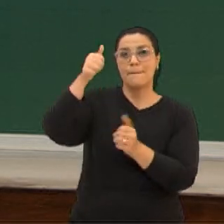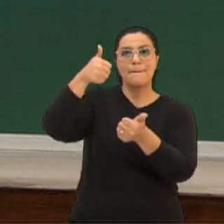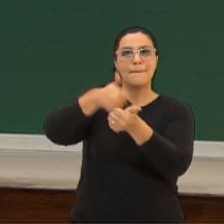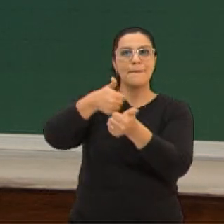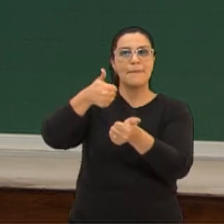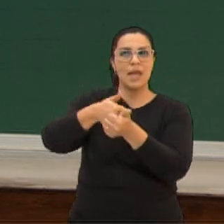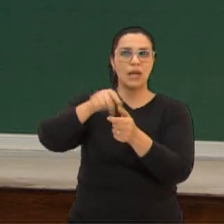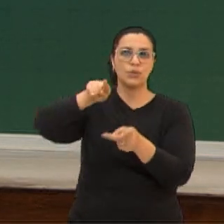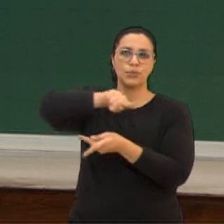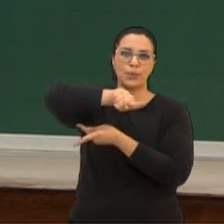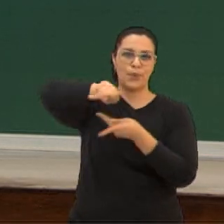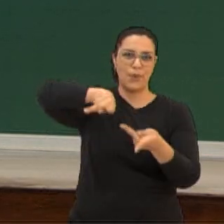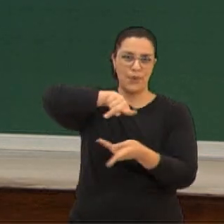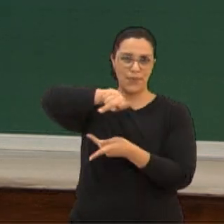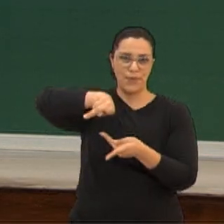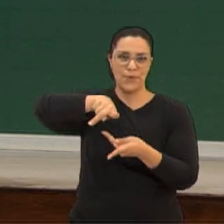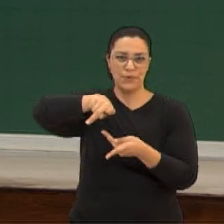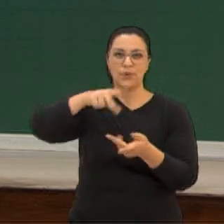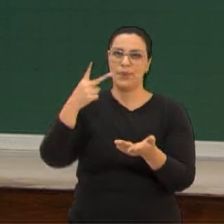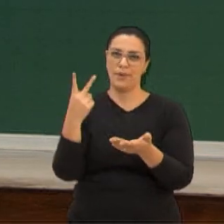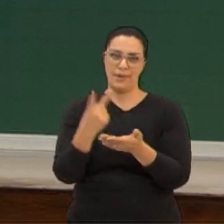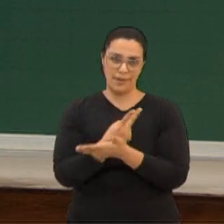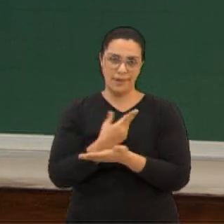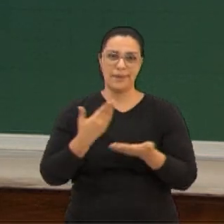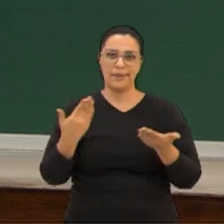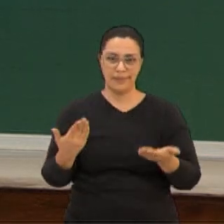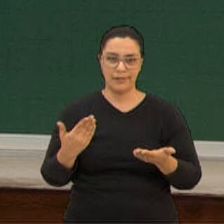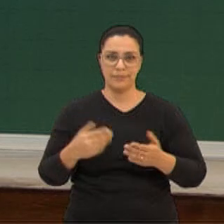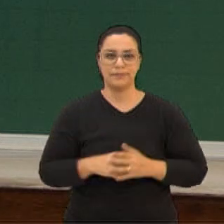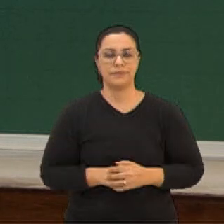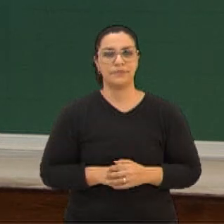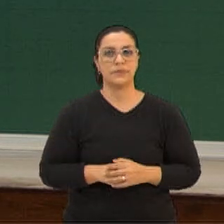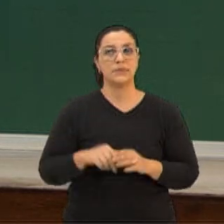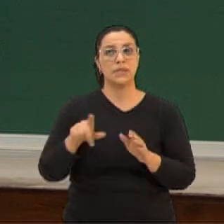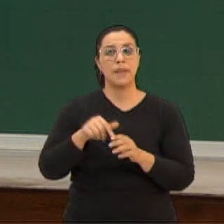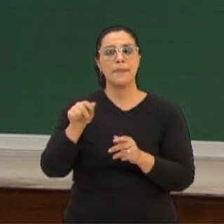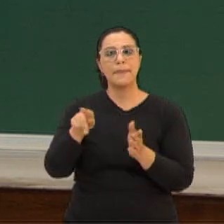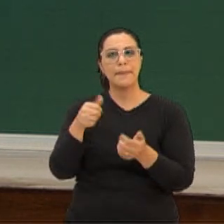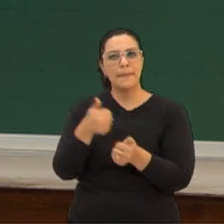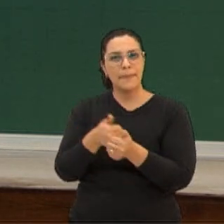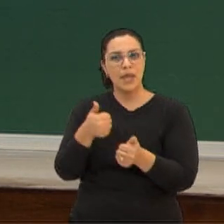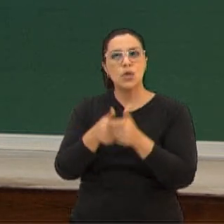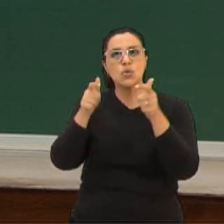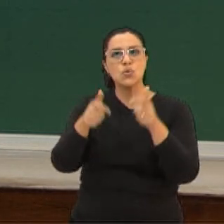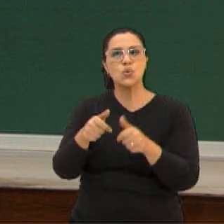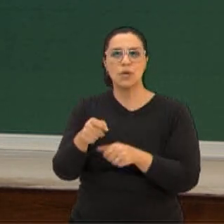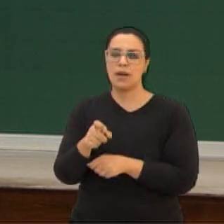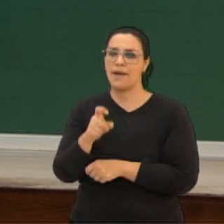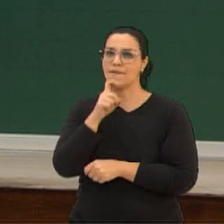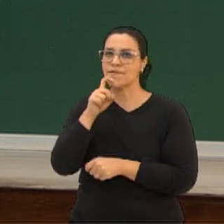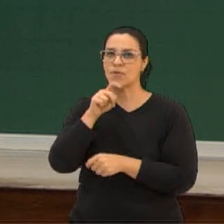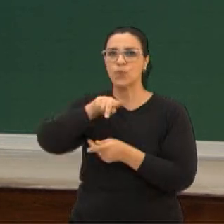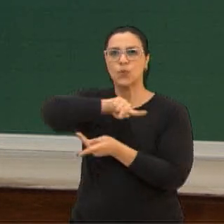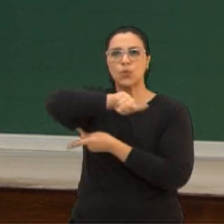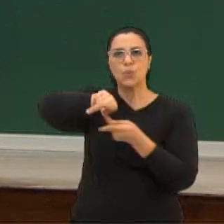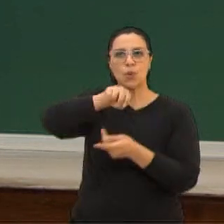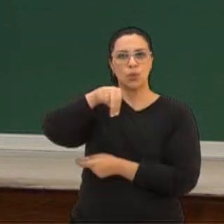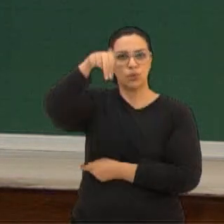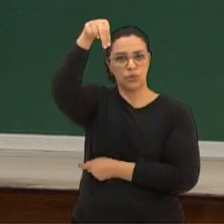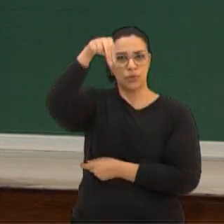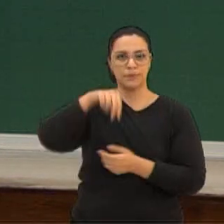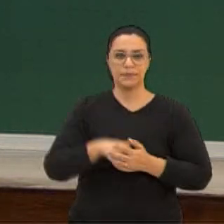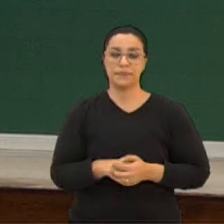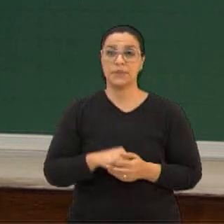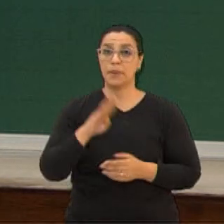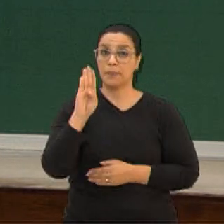altas latitudes, estão próximos ao Círculo Polar Ártico e às regiões do Polo Norte. Letra